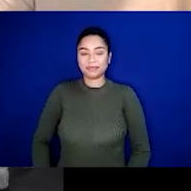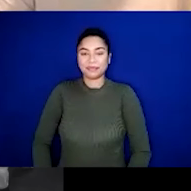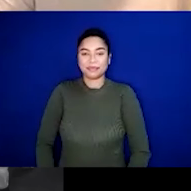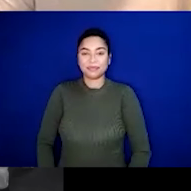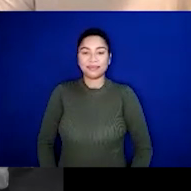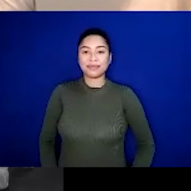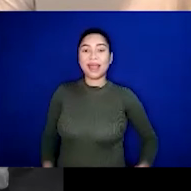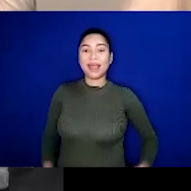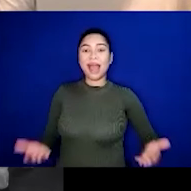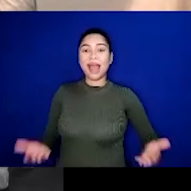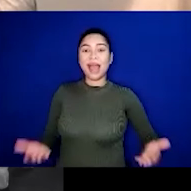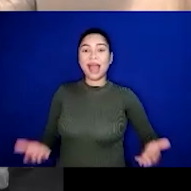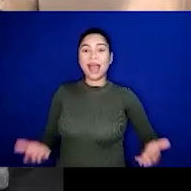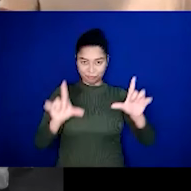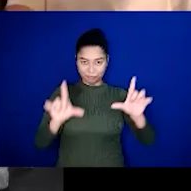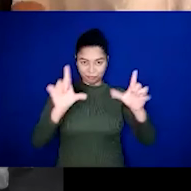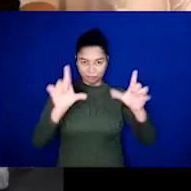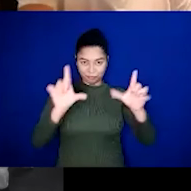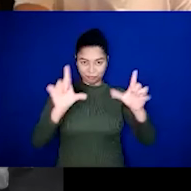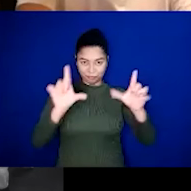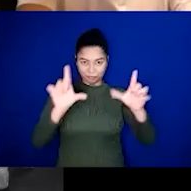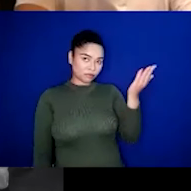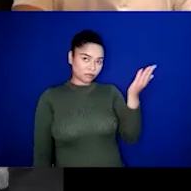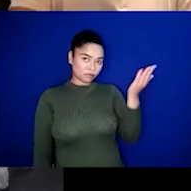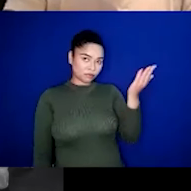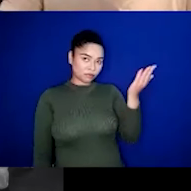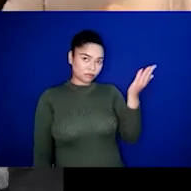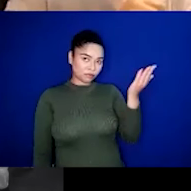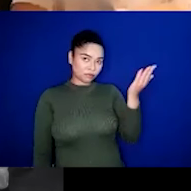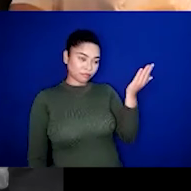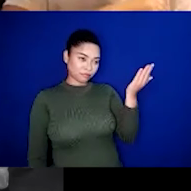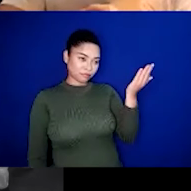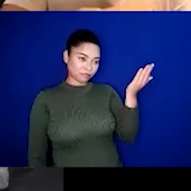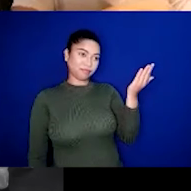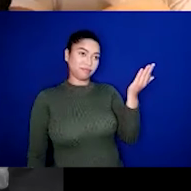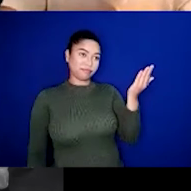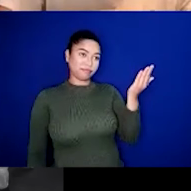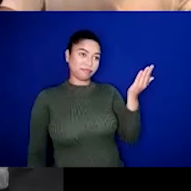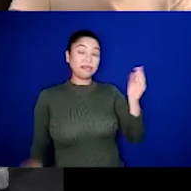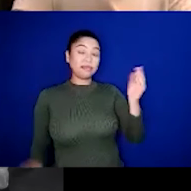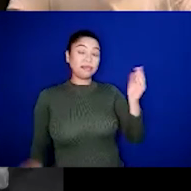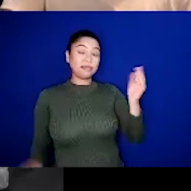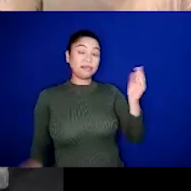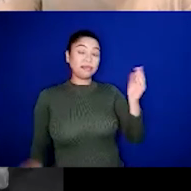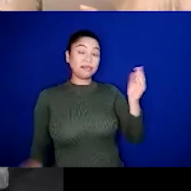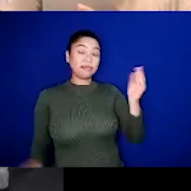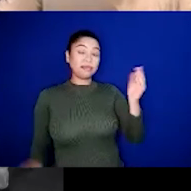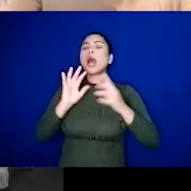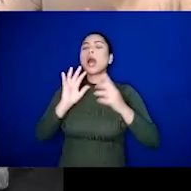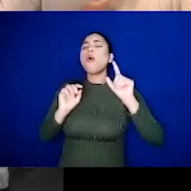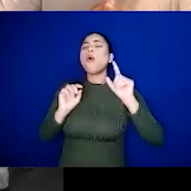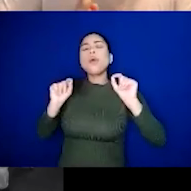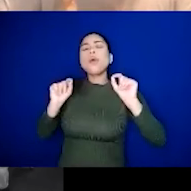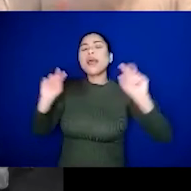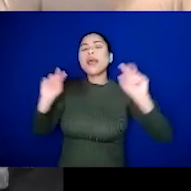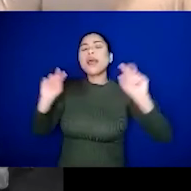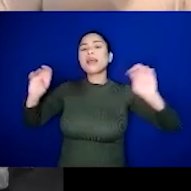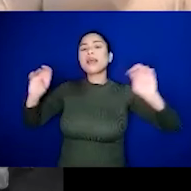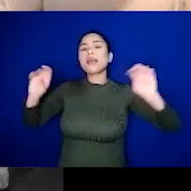compartilhado agora é justamente o título da minha apresentação e ao todo é sobre essa sensibilidade e